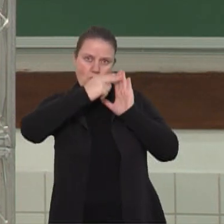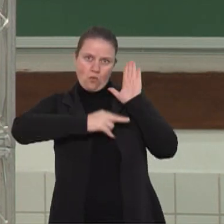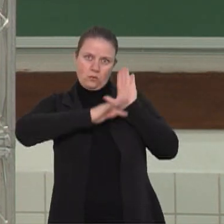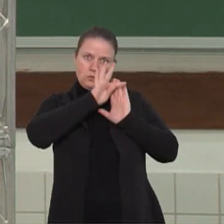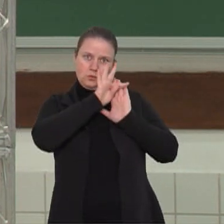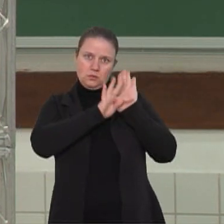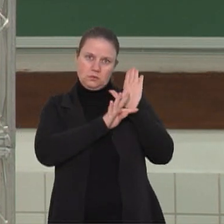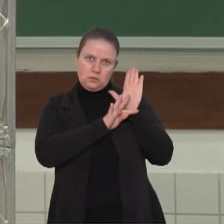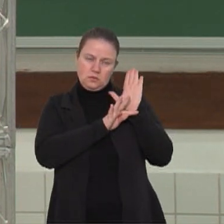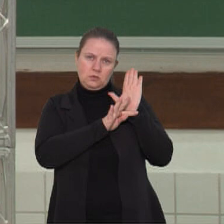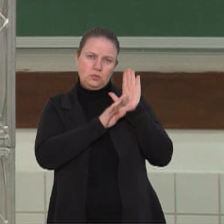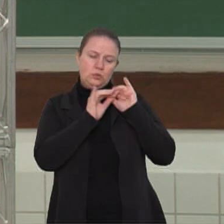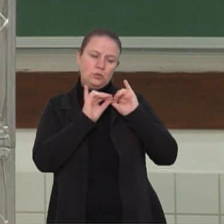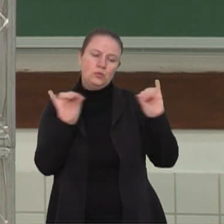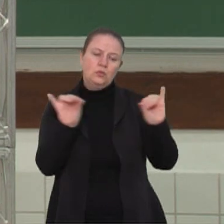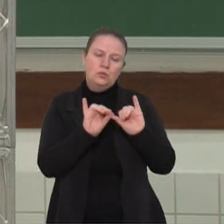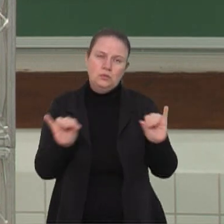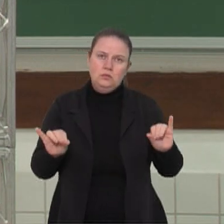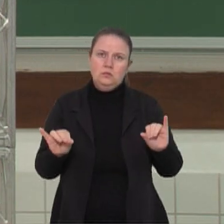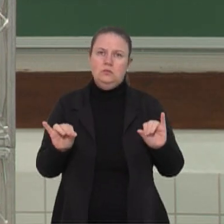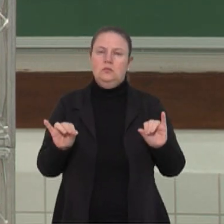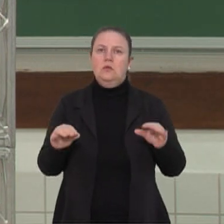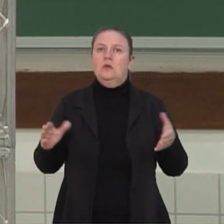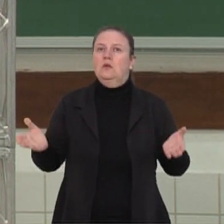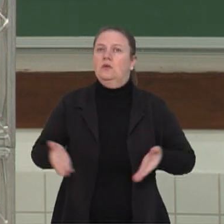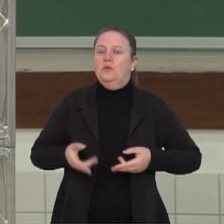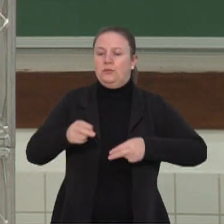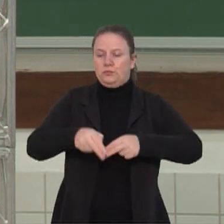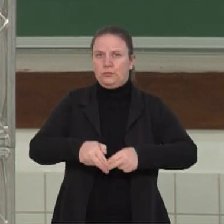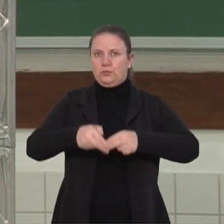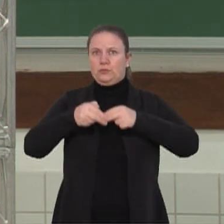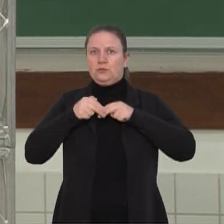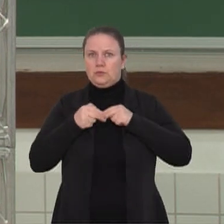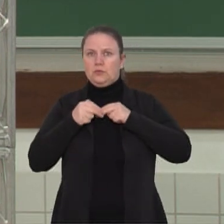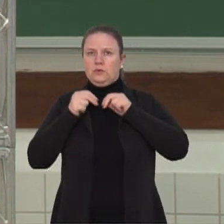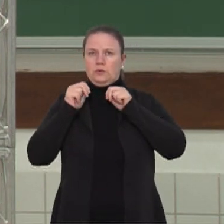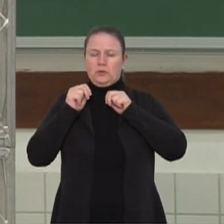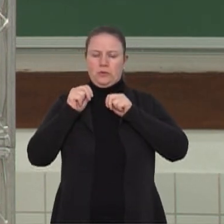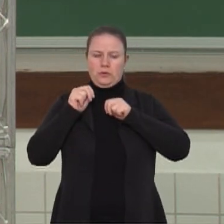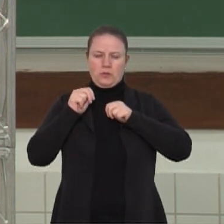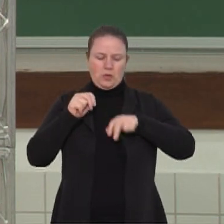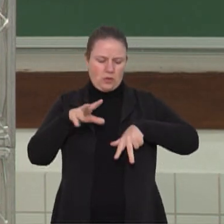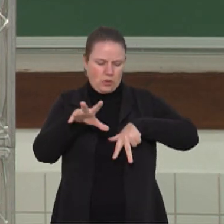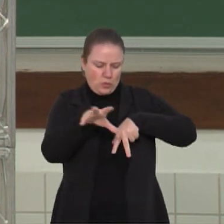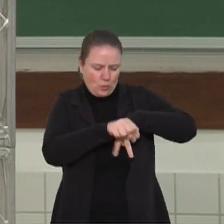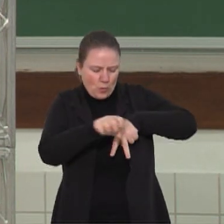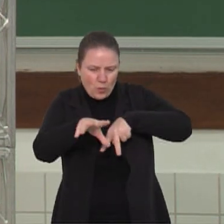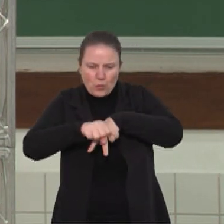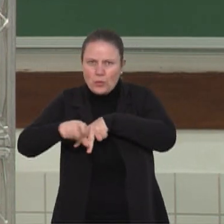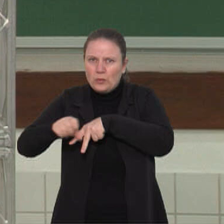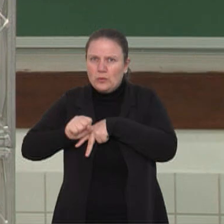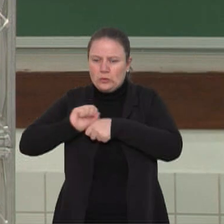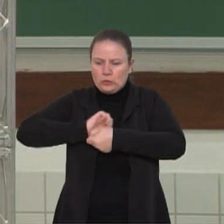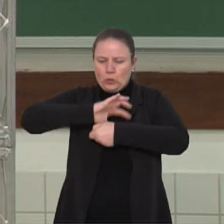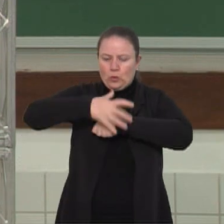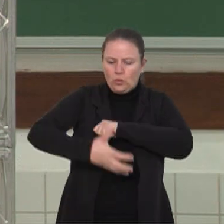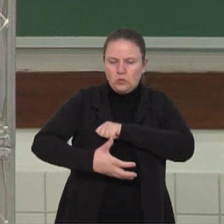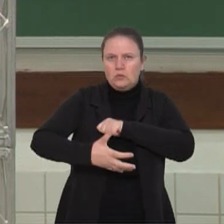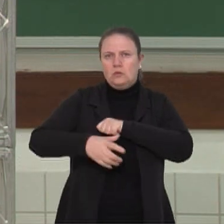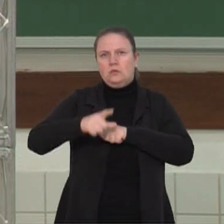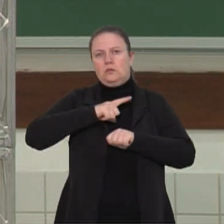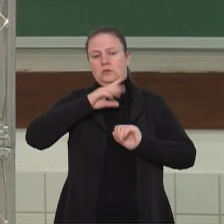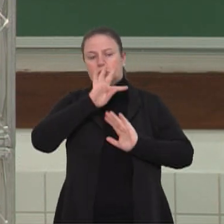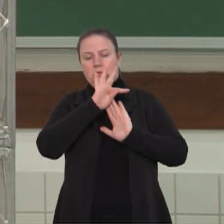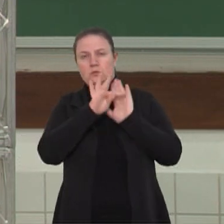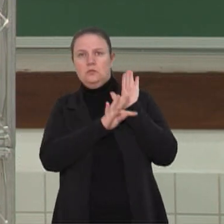informativo. Ultimamente, pessoal, por causa dessa questão da pandemia, muitos textos informativos eles têm